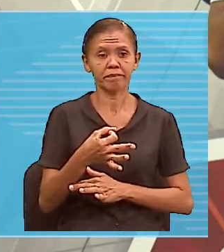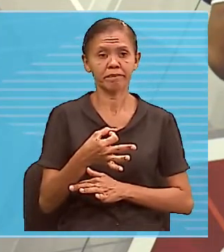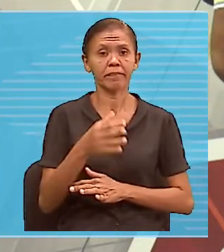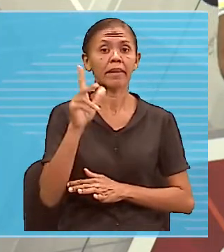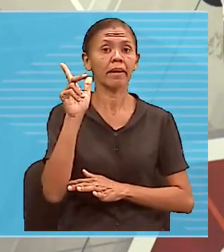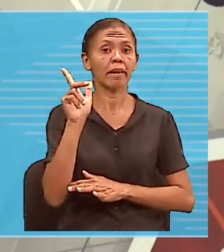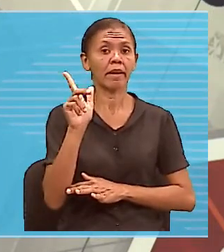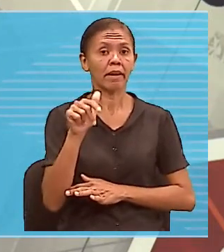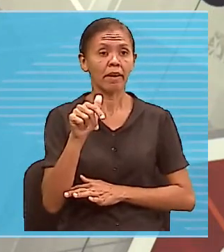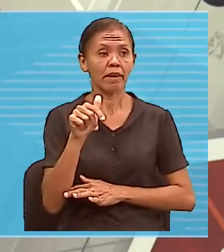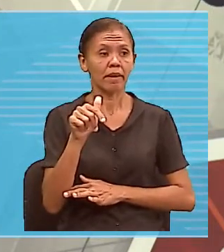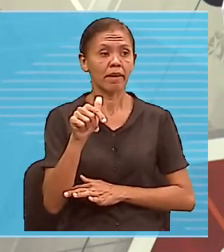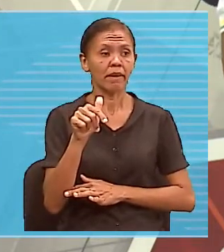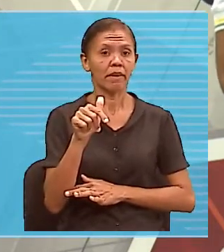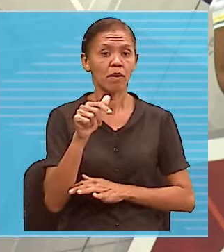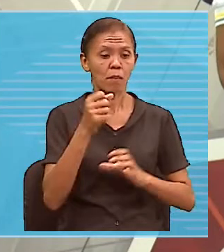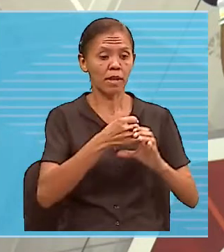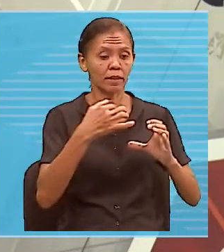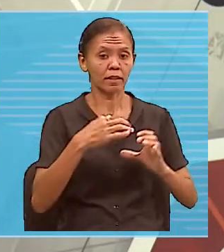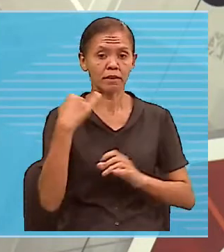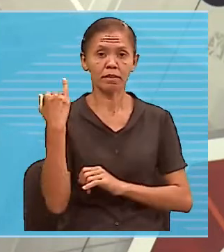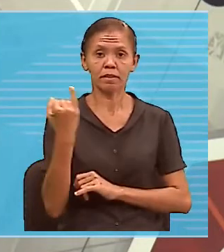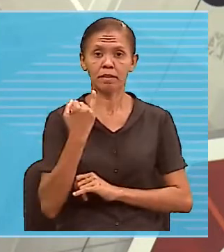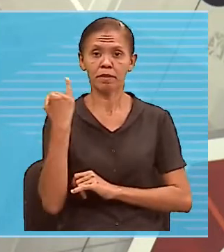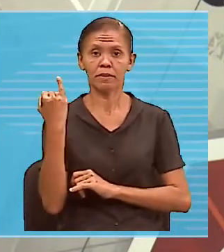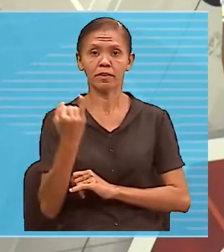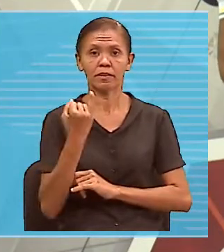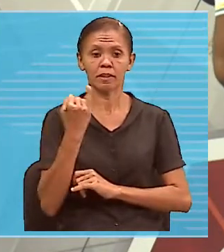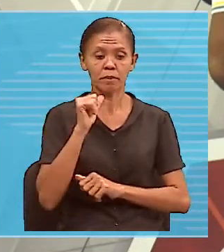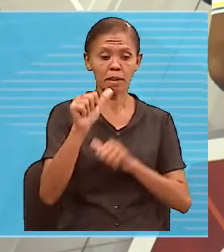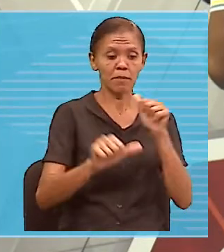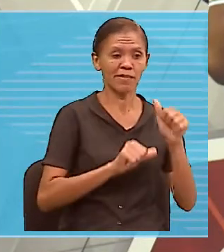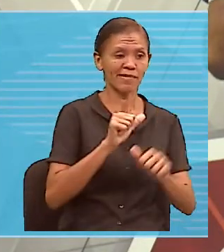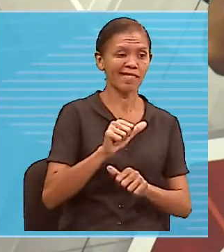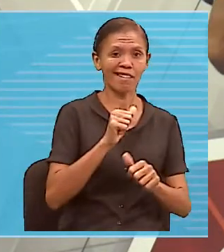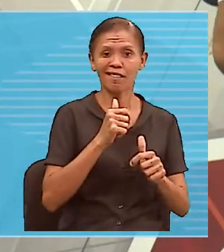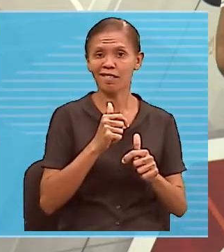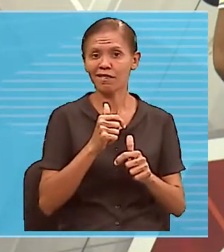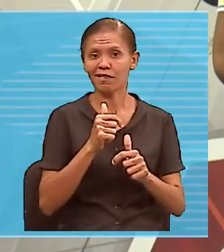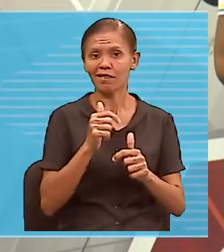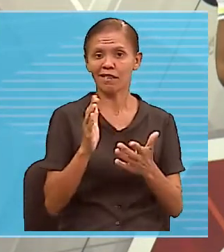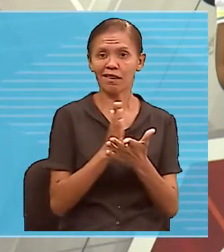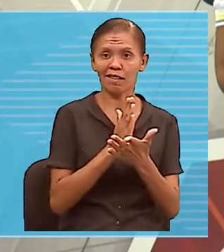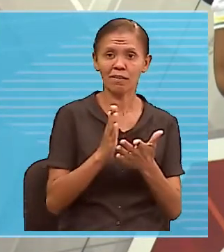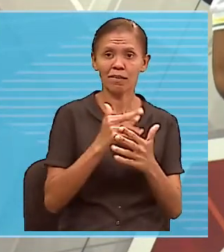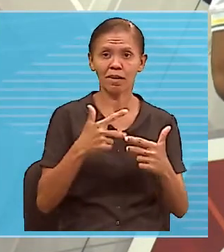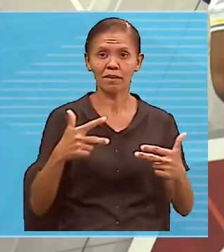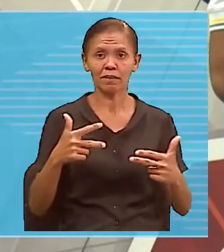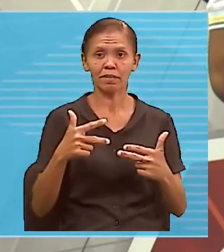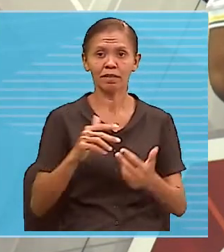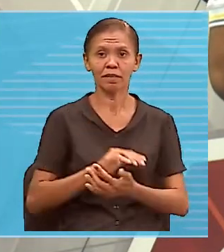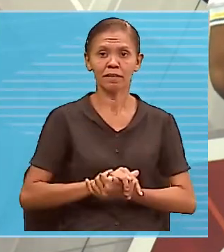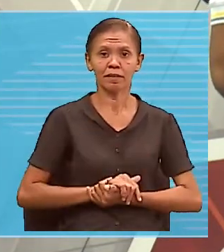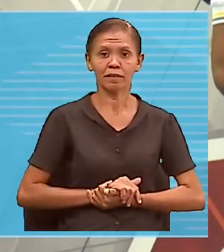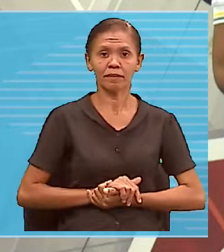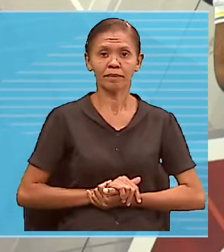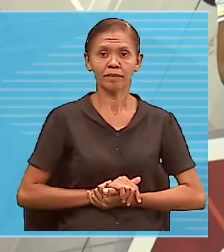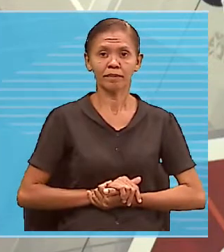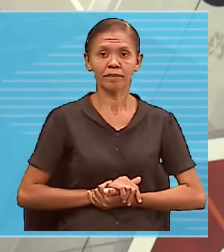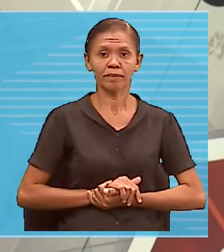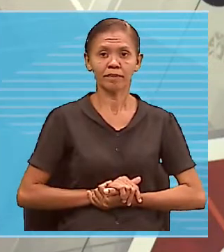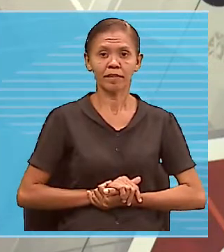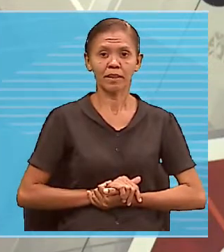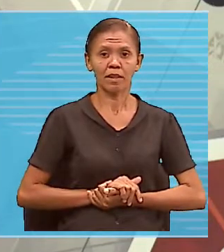uma ferramenta que pode mudar uma situação. Às vezes, a gente não tem uma opinião ouvida, uma opinião...